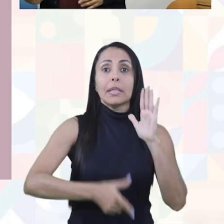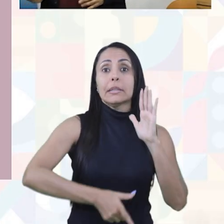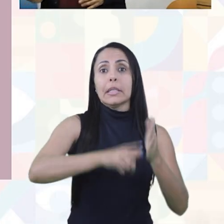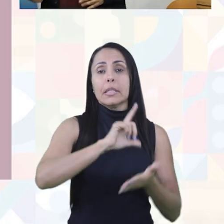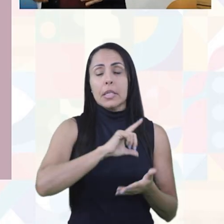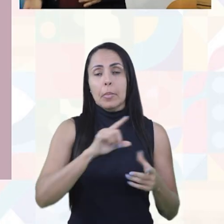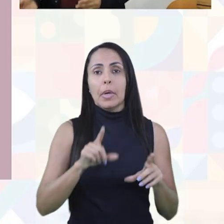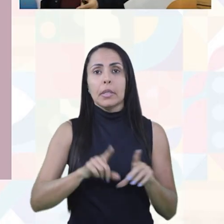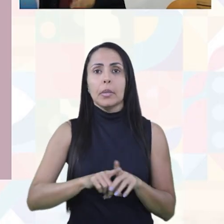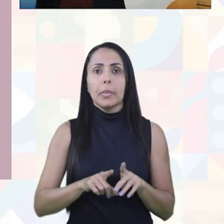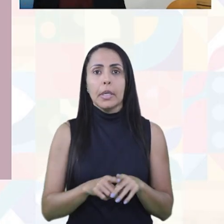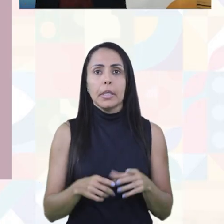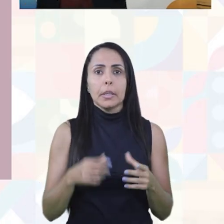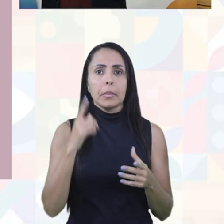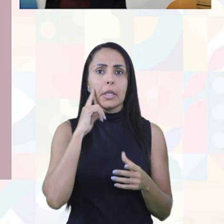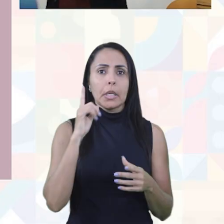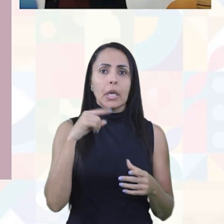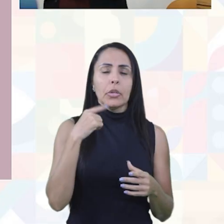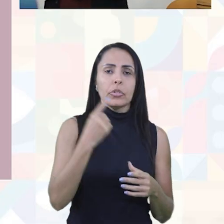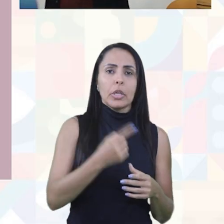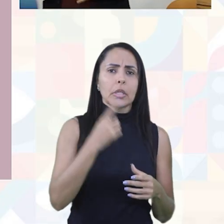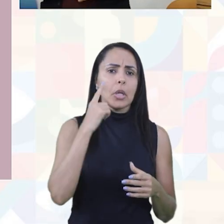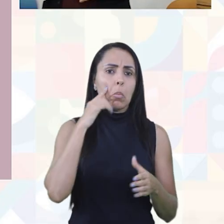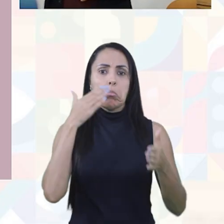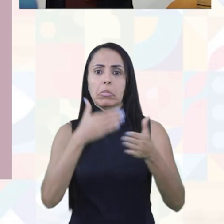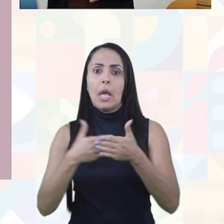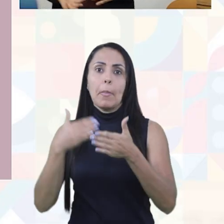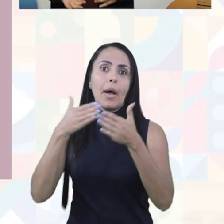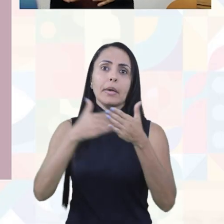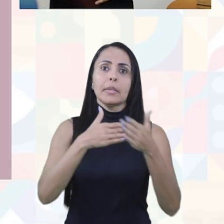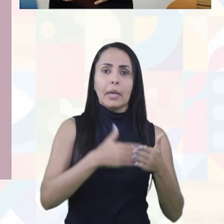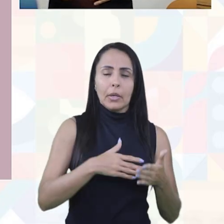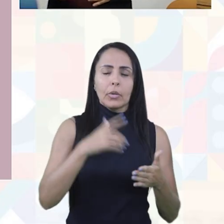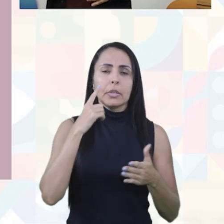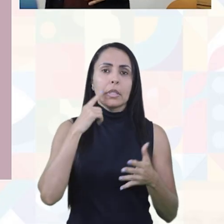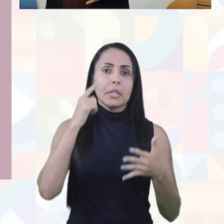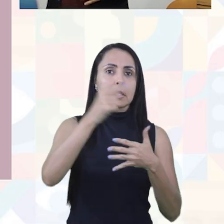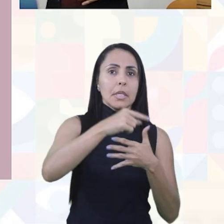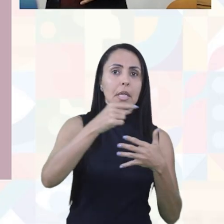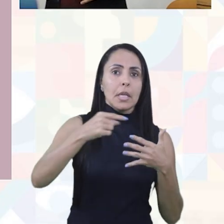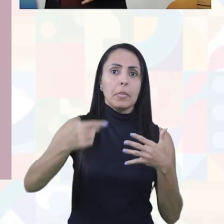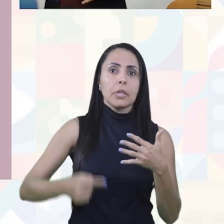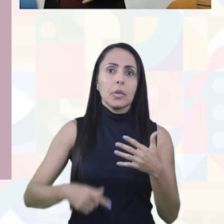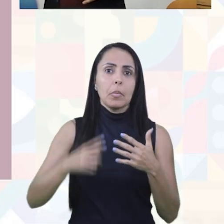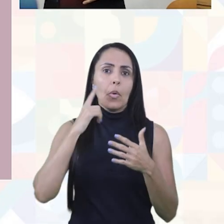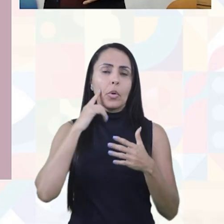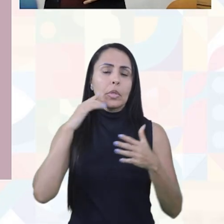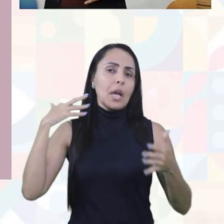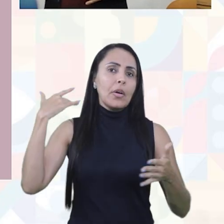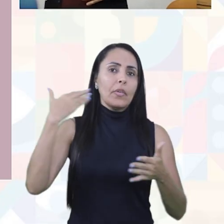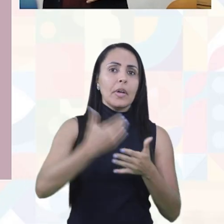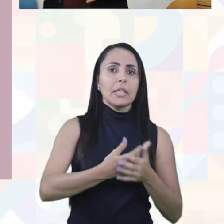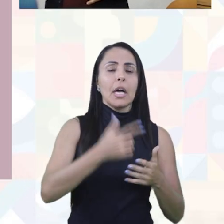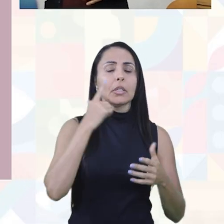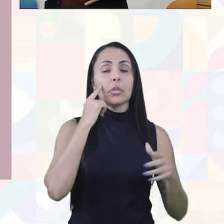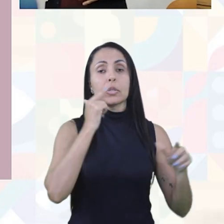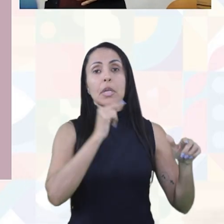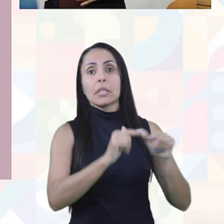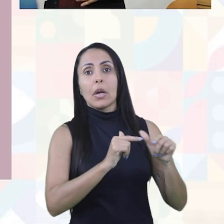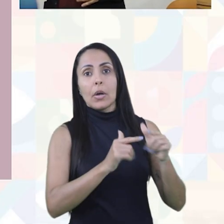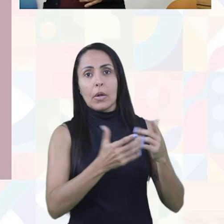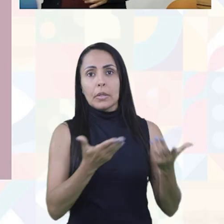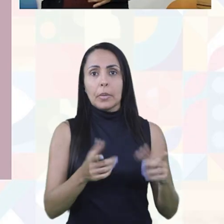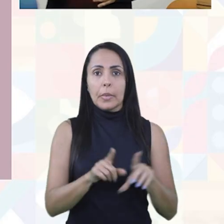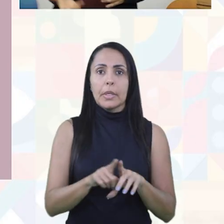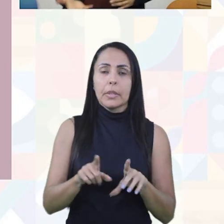algumas situações, para a gente não se deparar com esses elementos que podem afetar a nossa saúde, a nossa